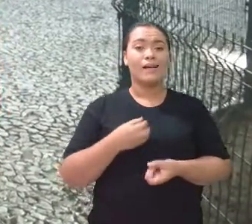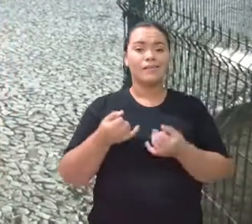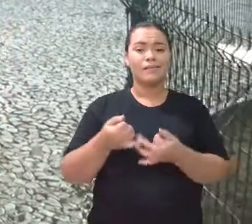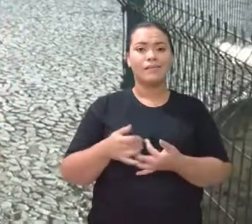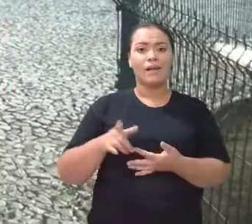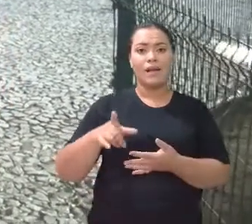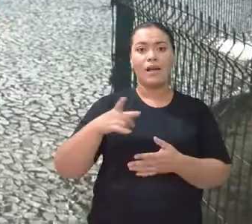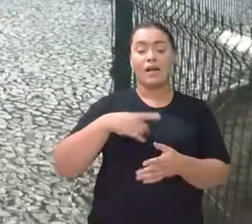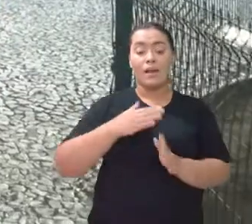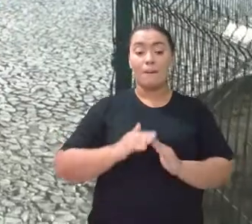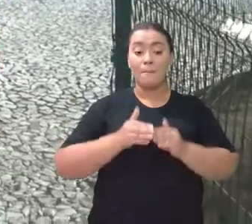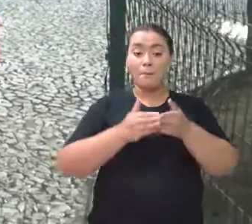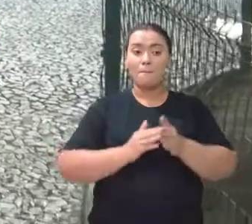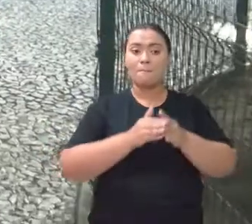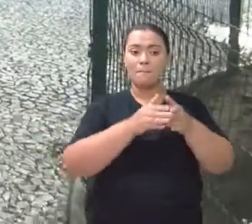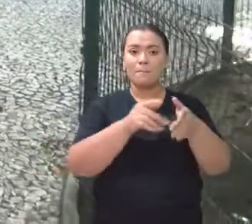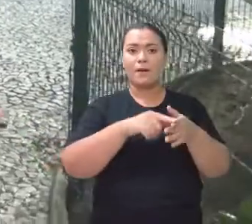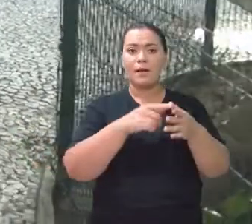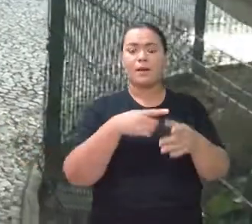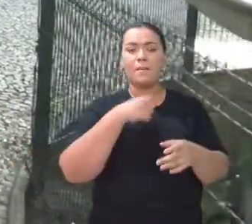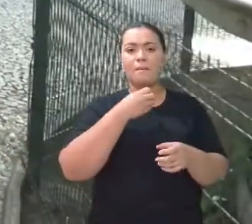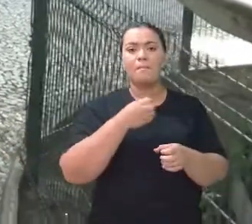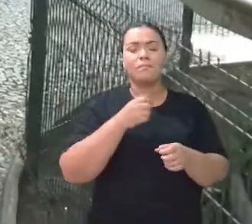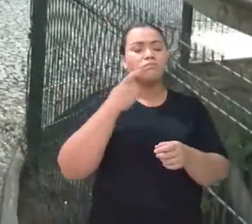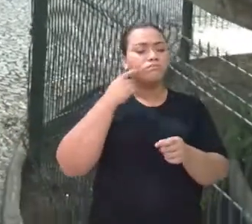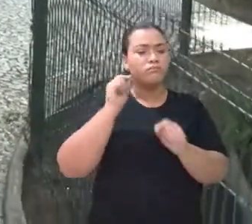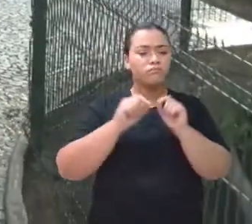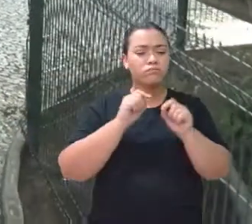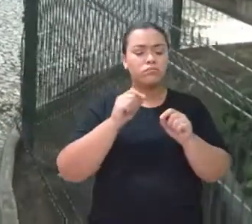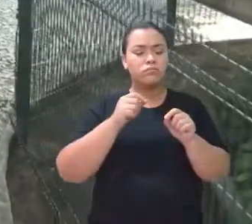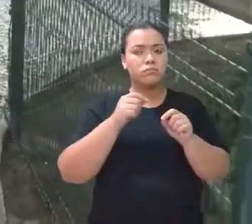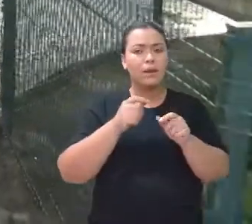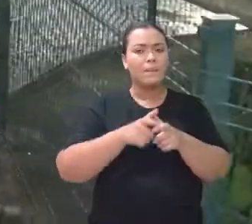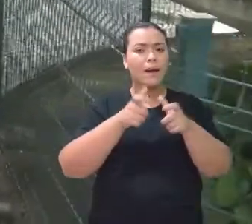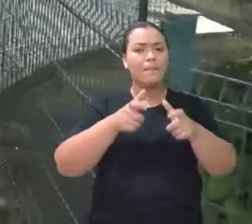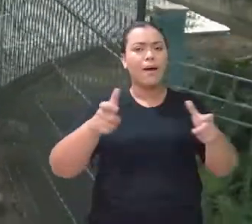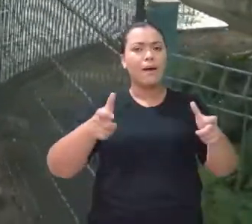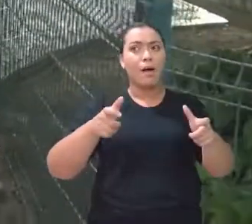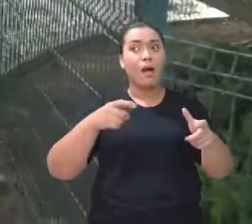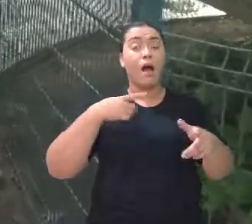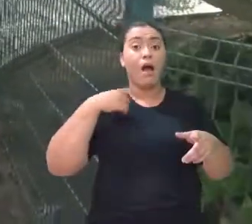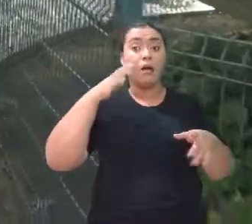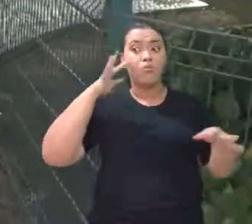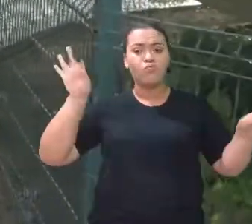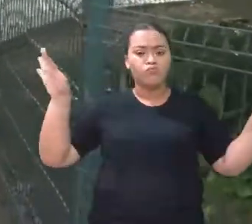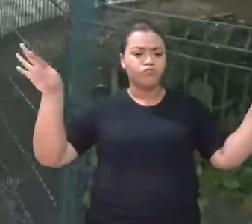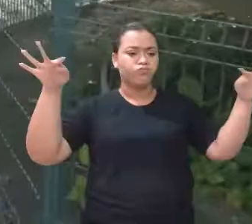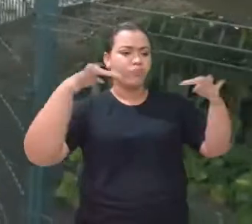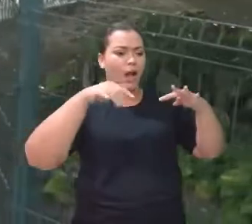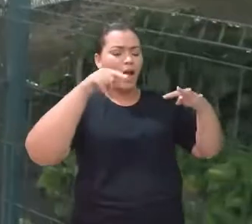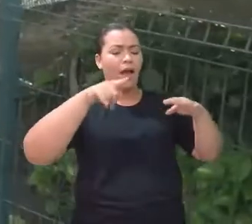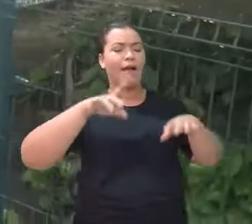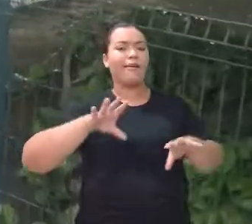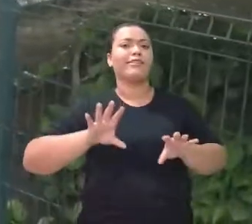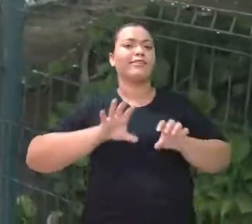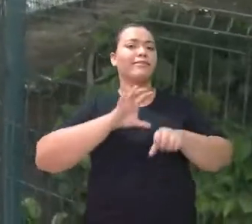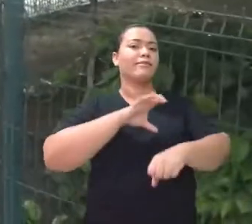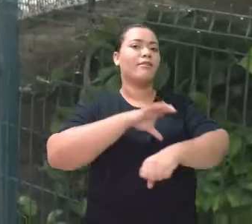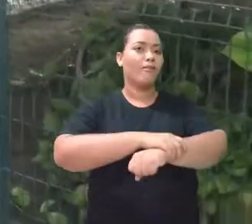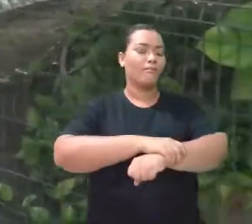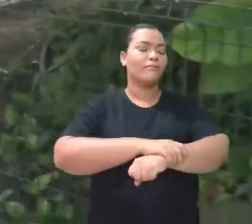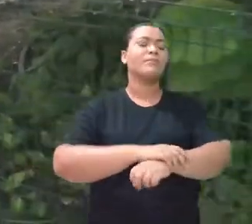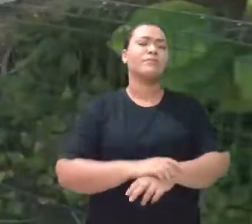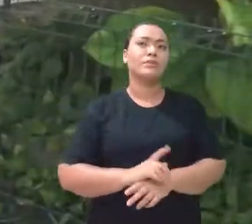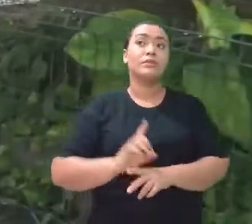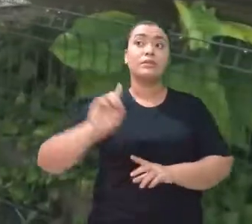atividade portuária aqui na cidade chamou muito a atenção, né, dos nossos colonizadores. E um deles